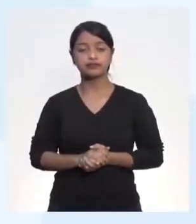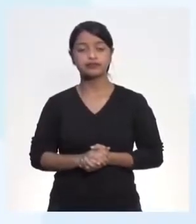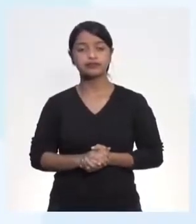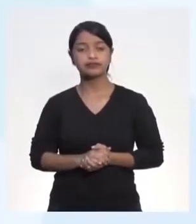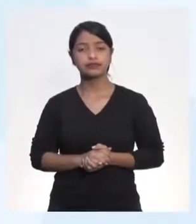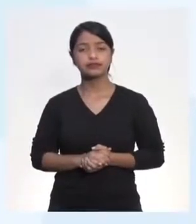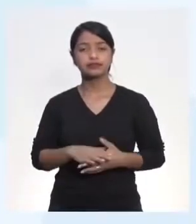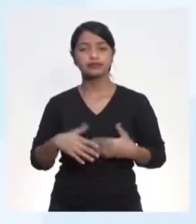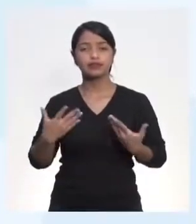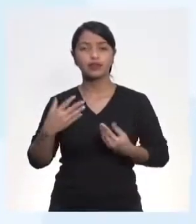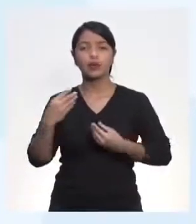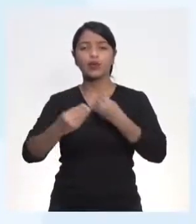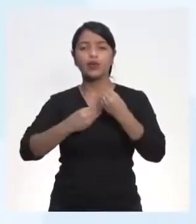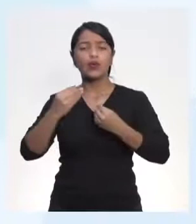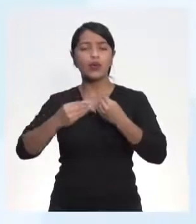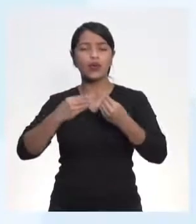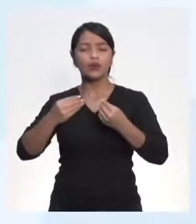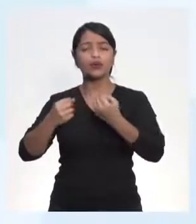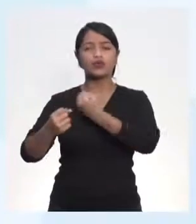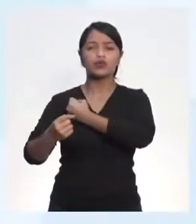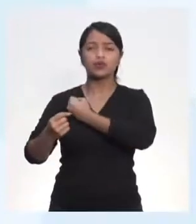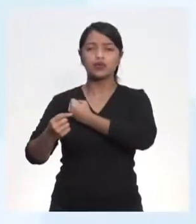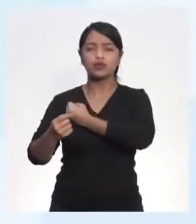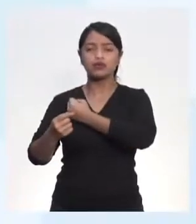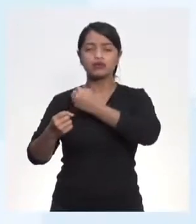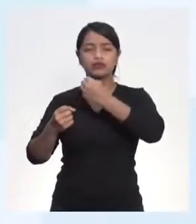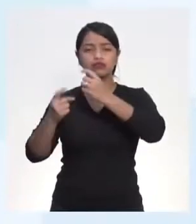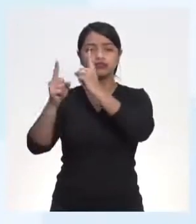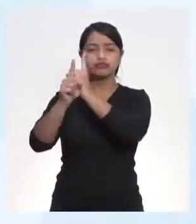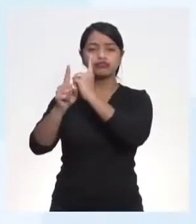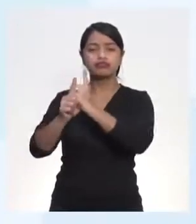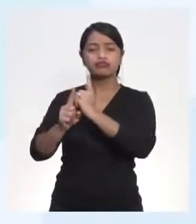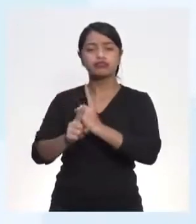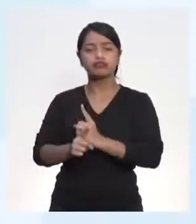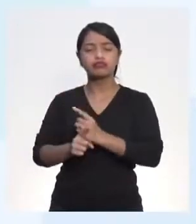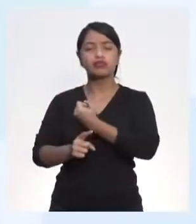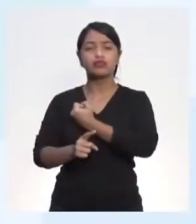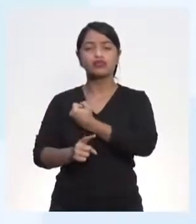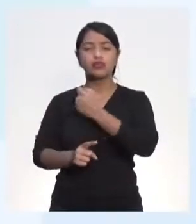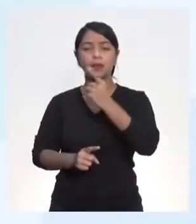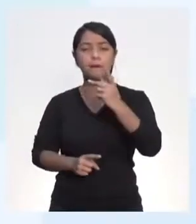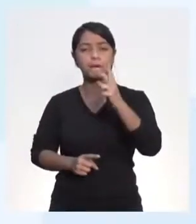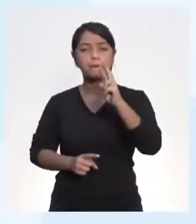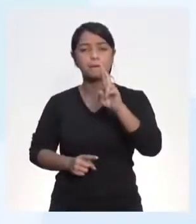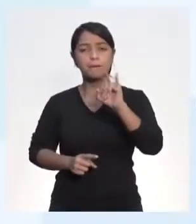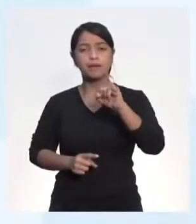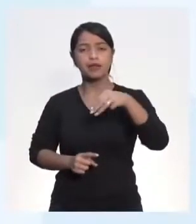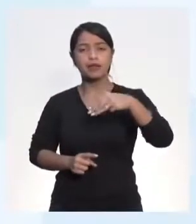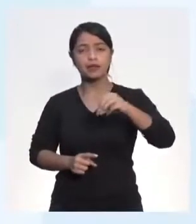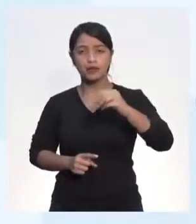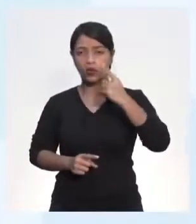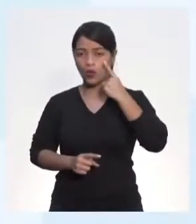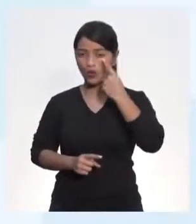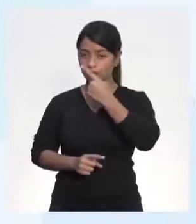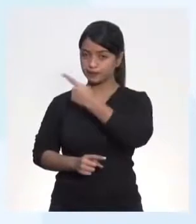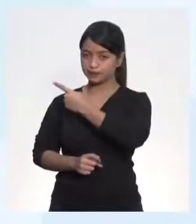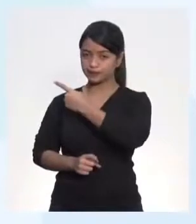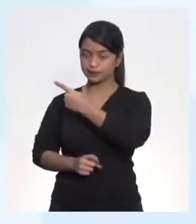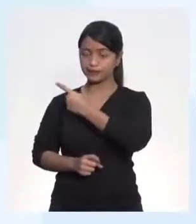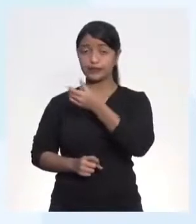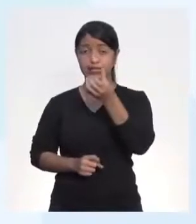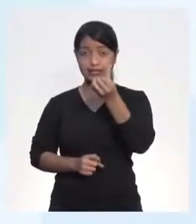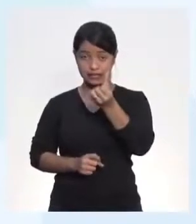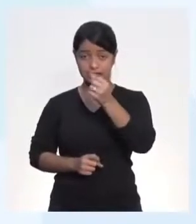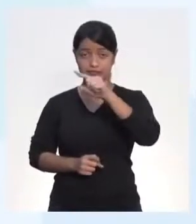é pela decomposição é a decomposição pelo fator primo. Então, eu tinha lá o 6 e o 8, né? Nós apresentamos